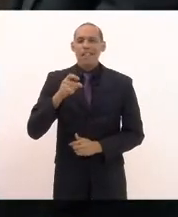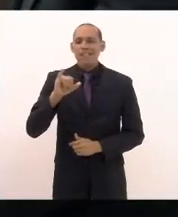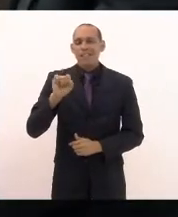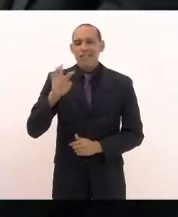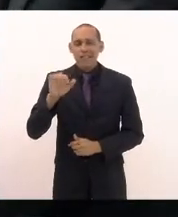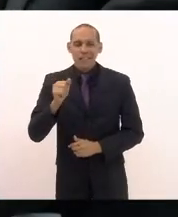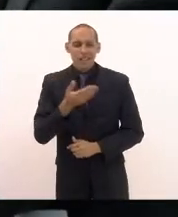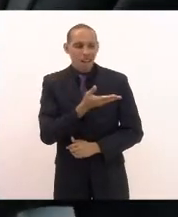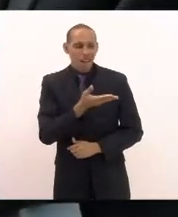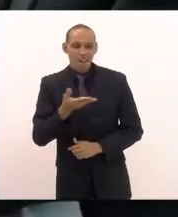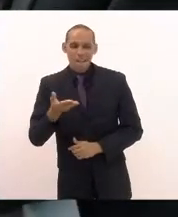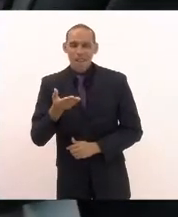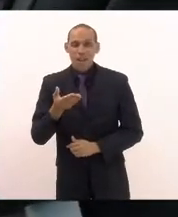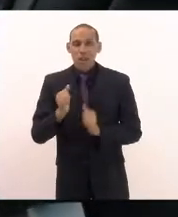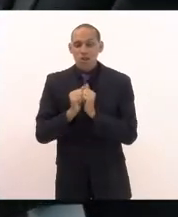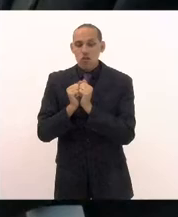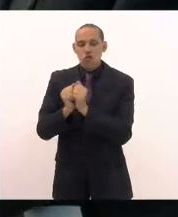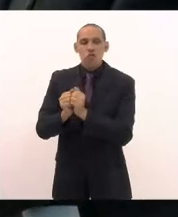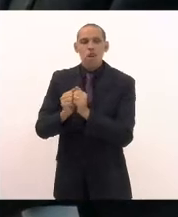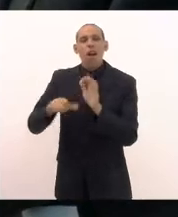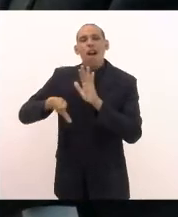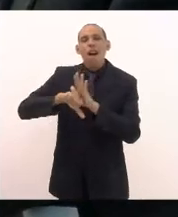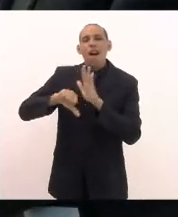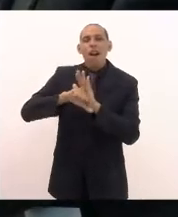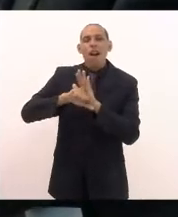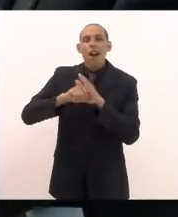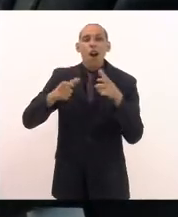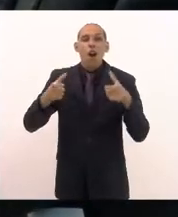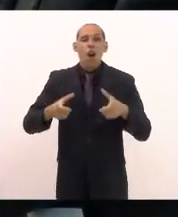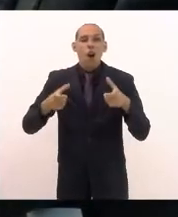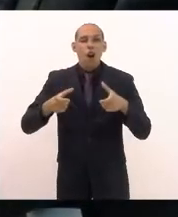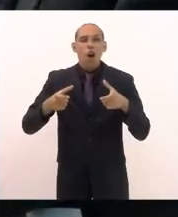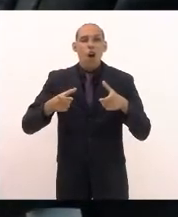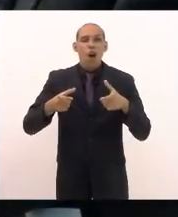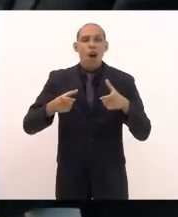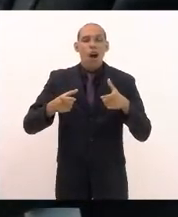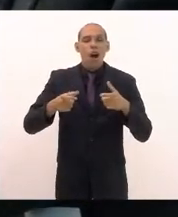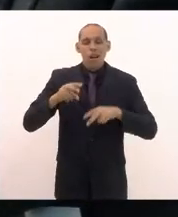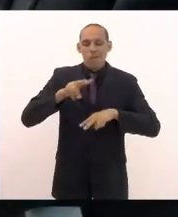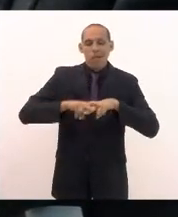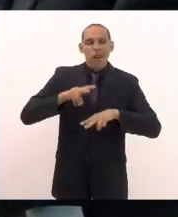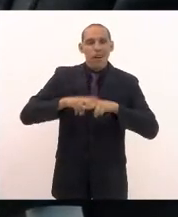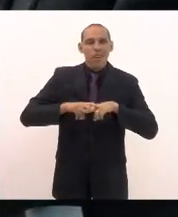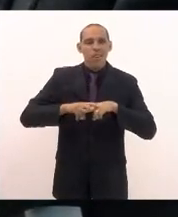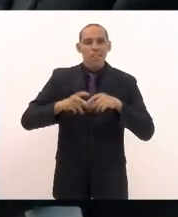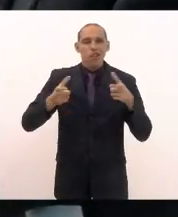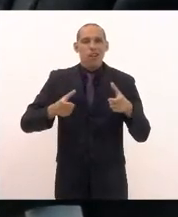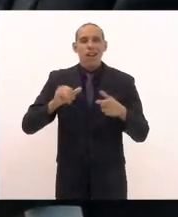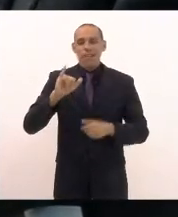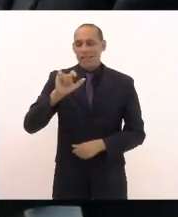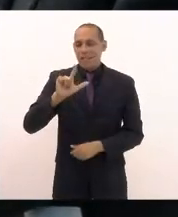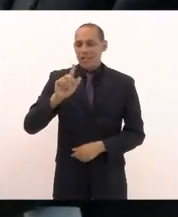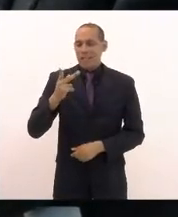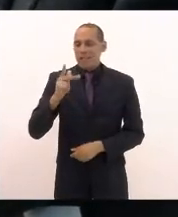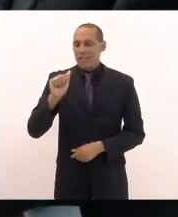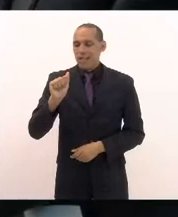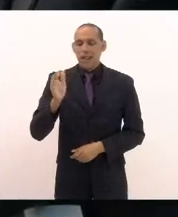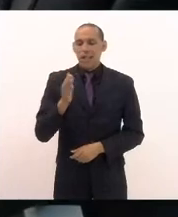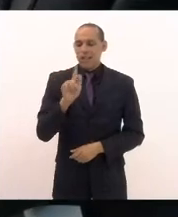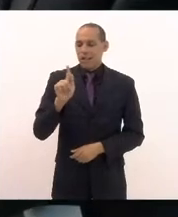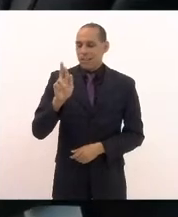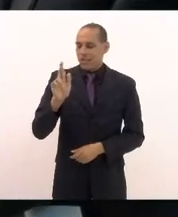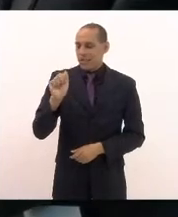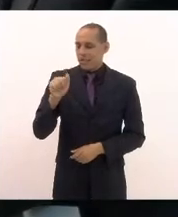criminosos comuns no antigo presídio da Ilha Grande. E nós não podemos dizer que o